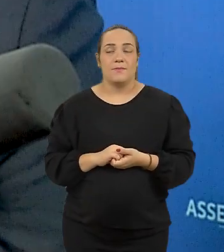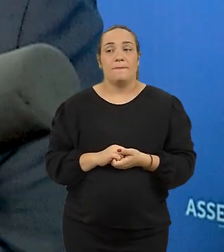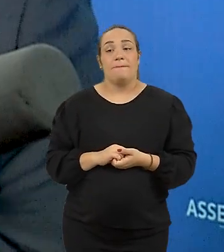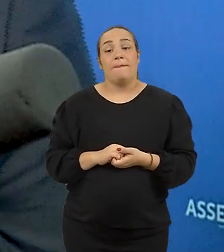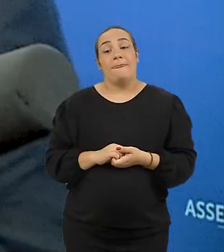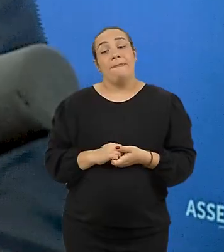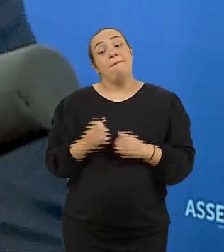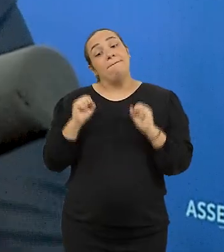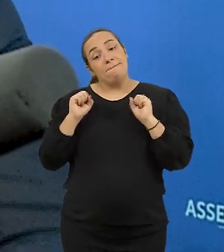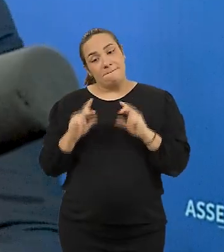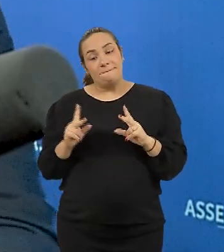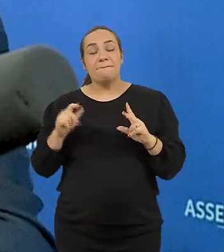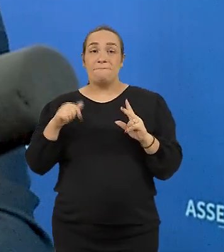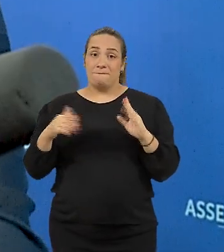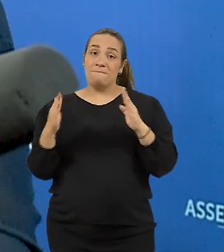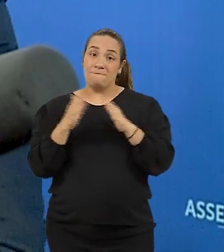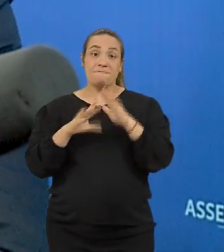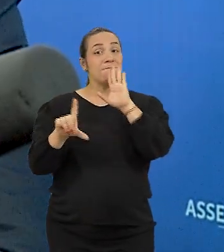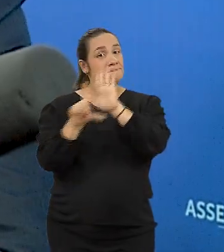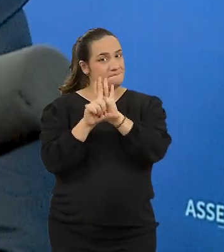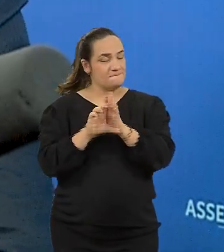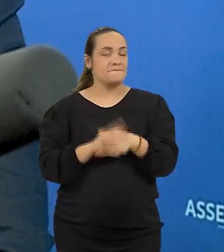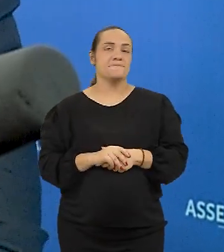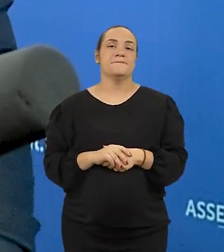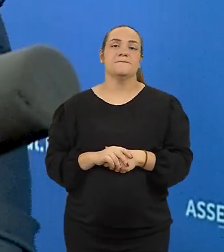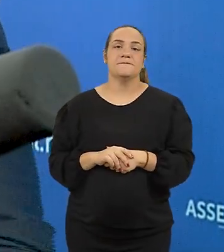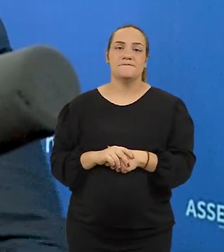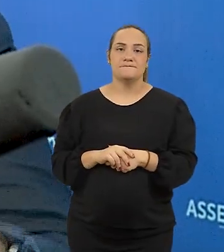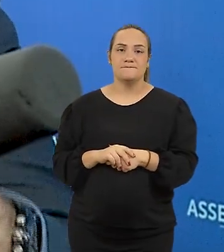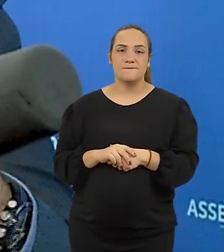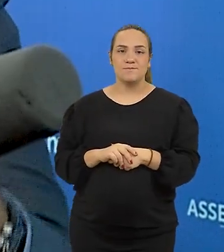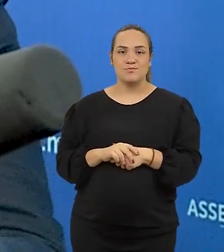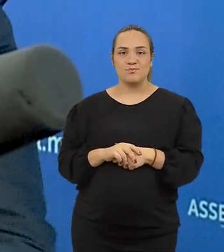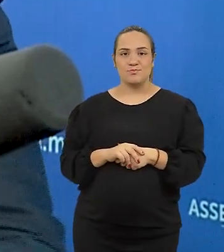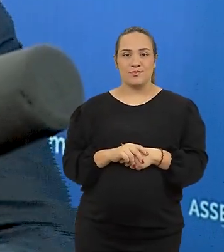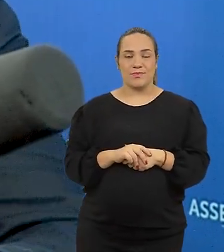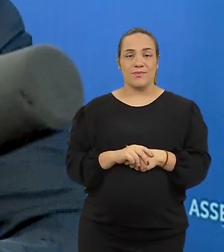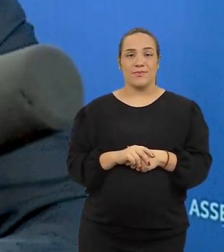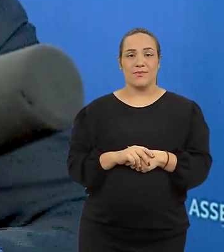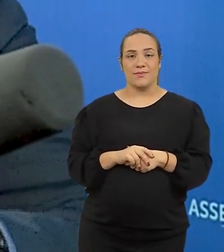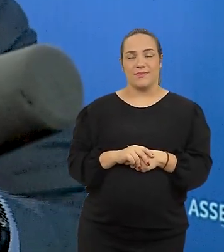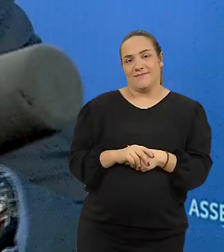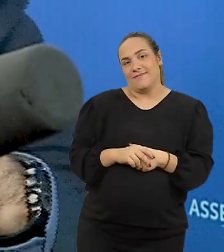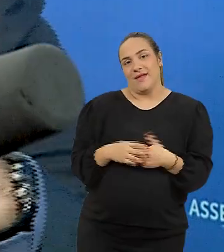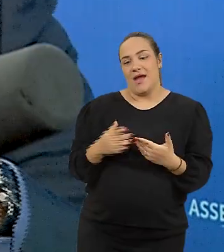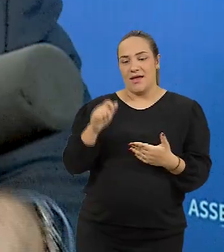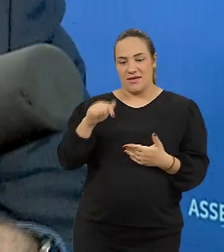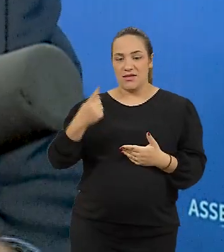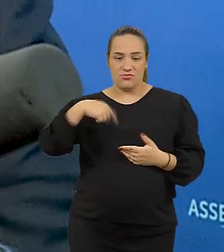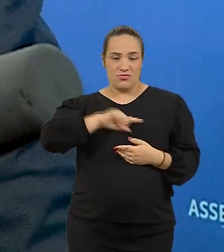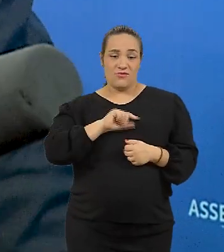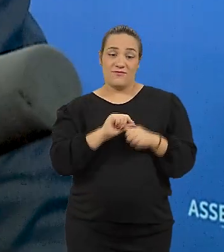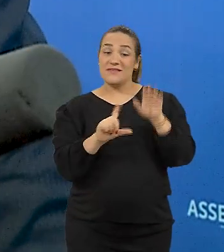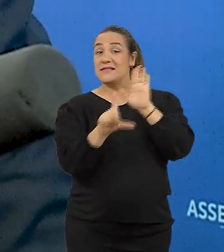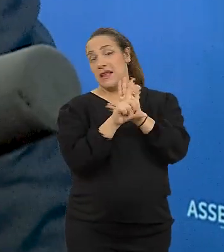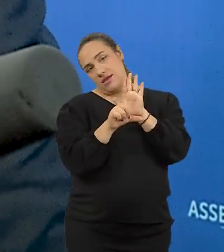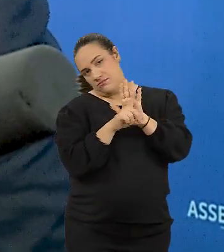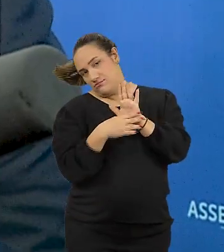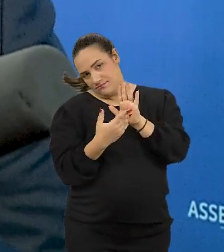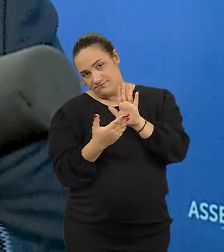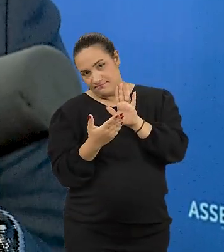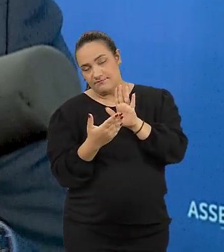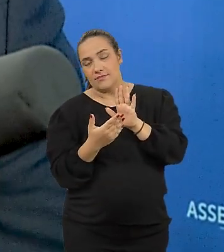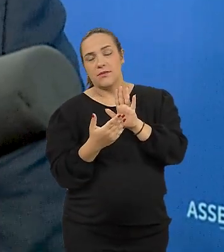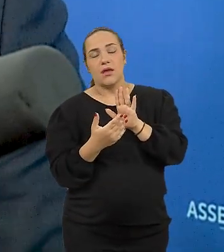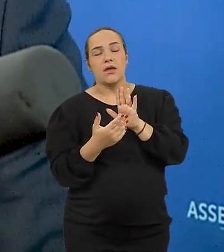Nós estamos aqui numa casa legislativa e aqui se produzem as leis, a